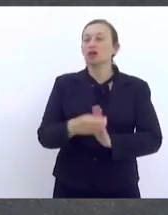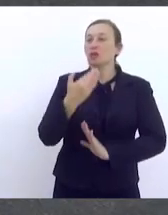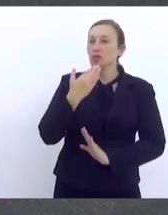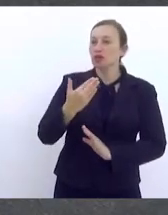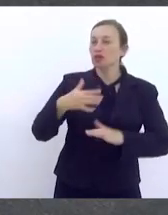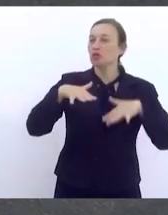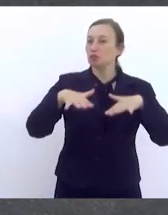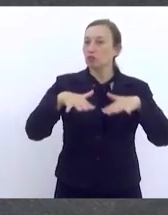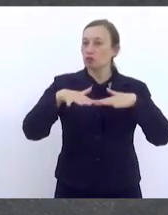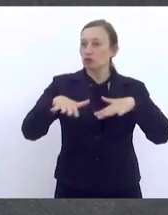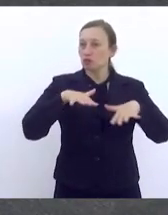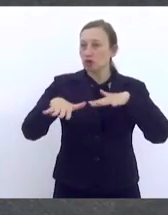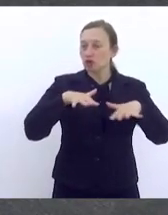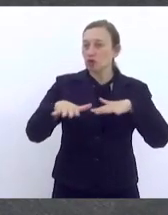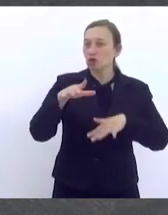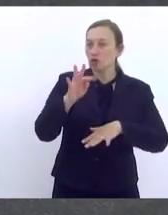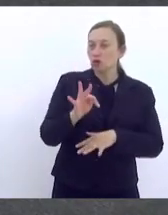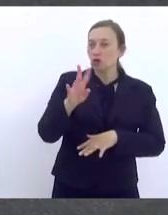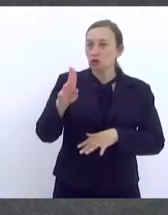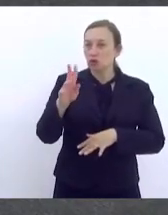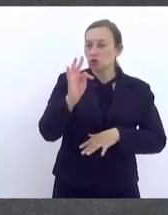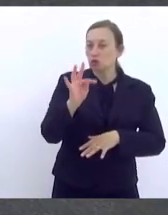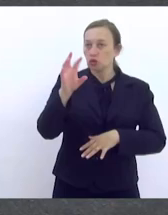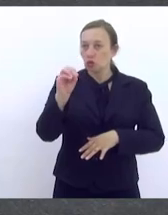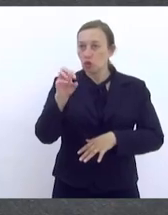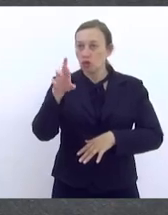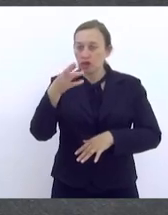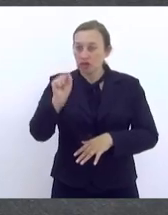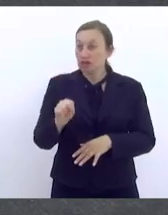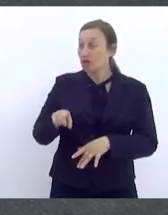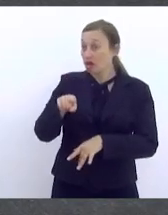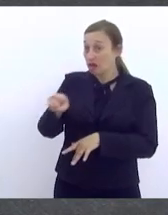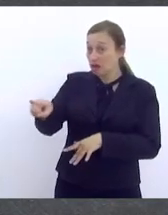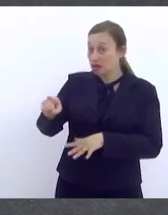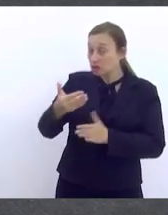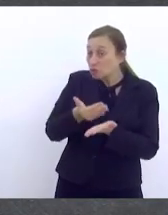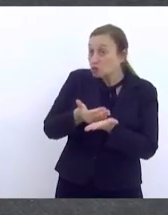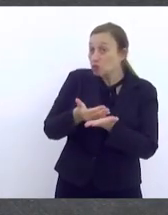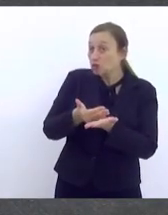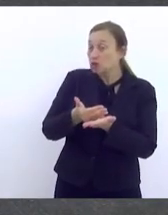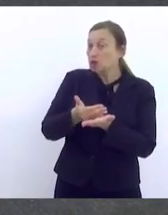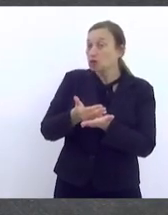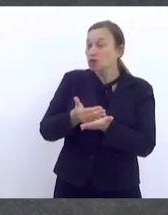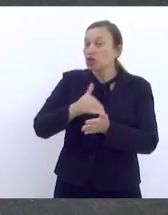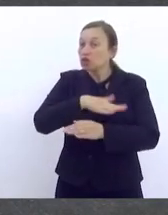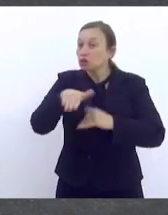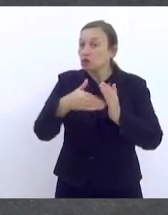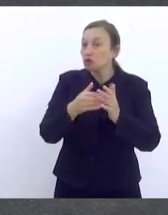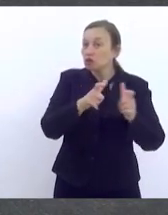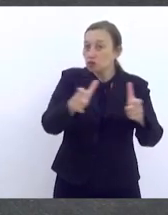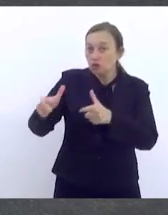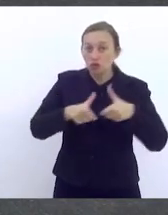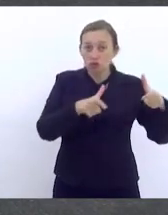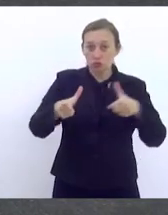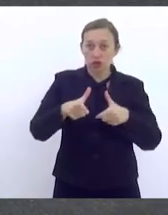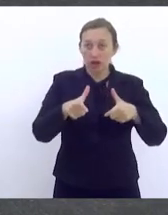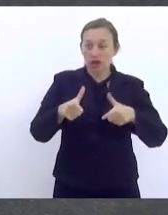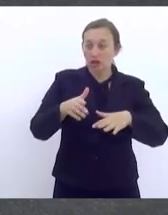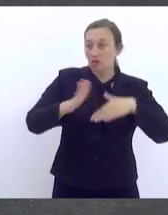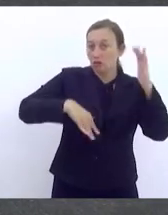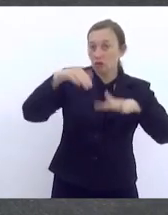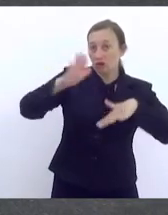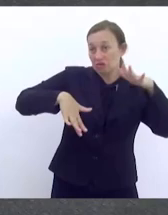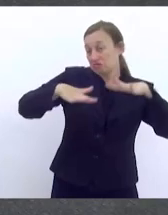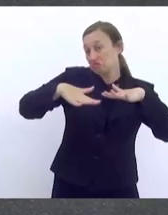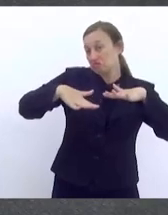do movimento de tutores os quais têm muito estima porque são eles que estão na ponta de norte a sul do estado faça chuva ou faça